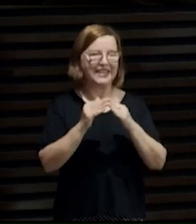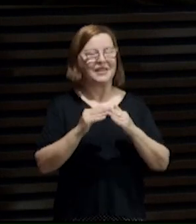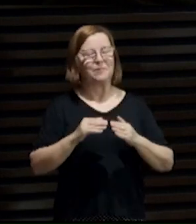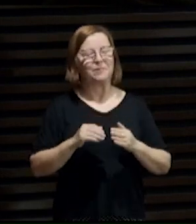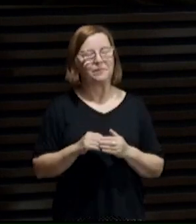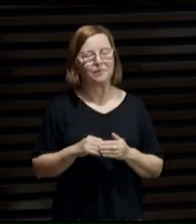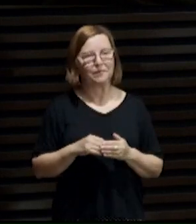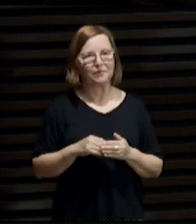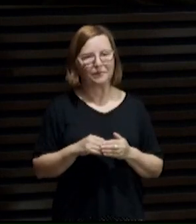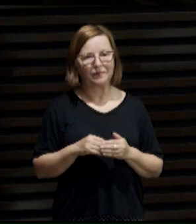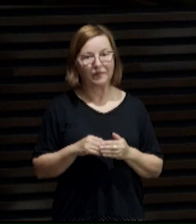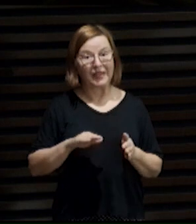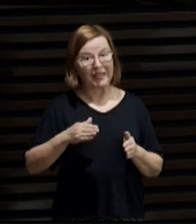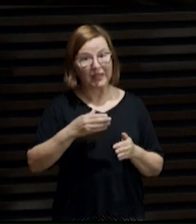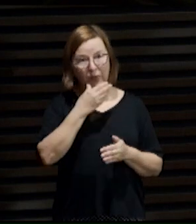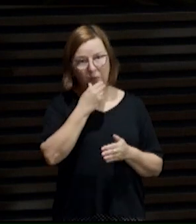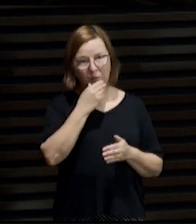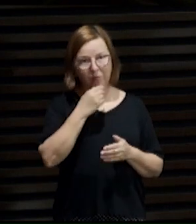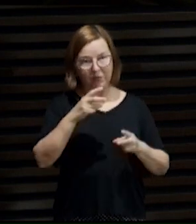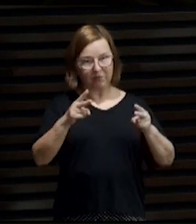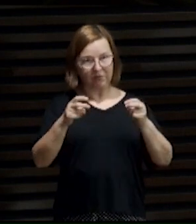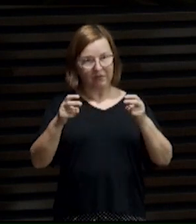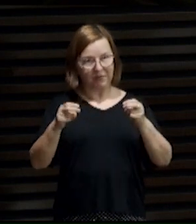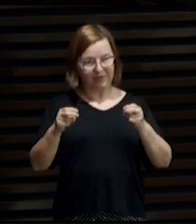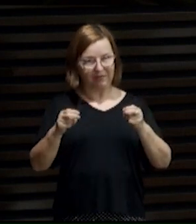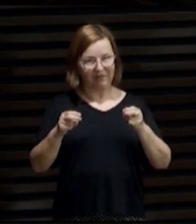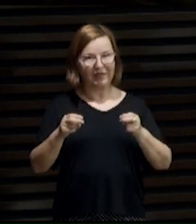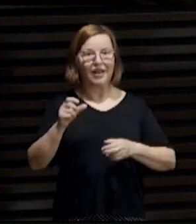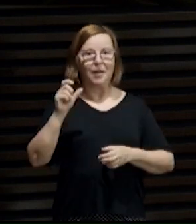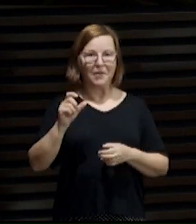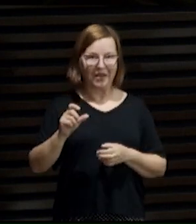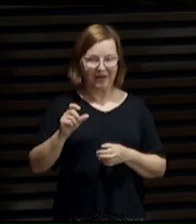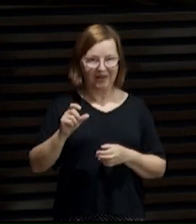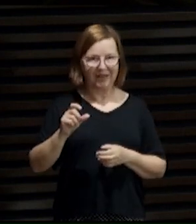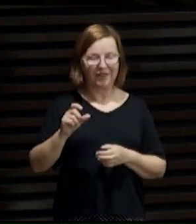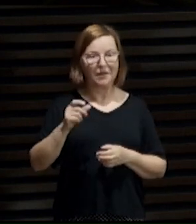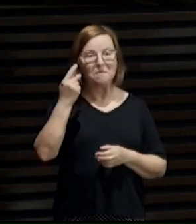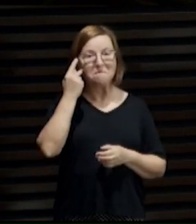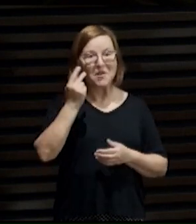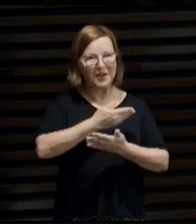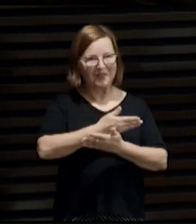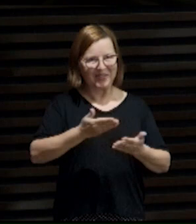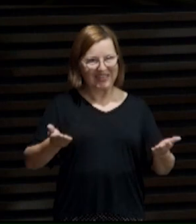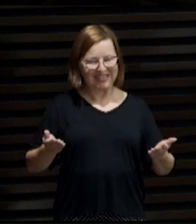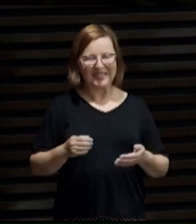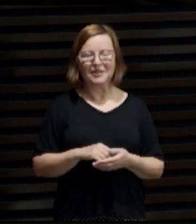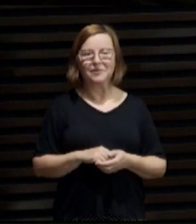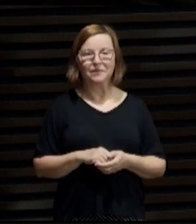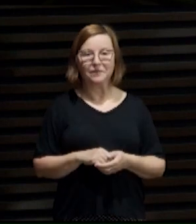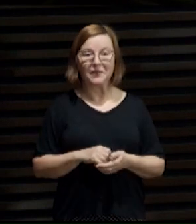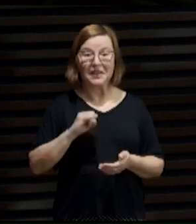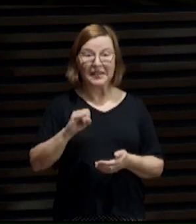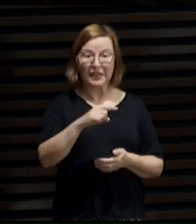Então, homens, fiquem bem atentos, porque a primeira palavra é para os irmãos. Se nós queremos